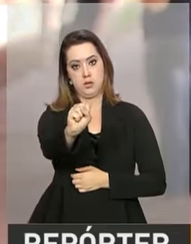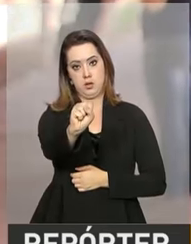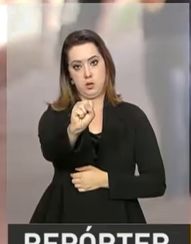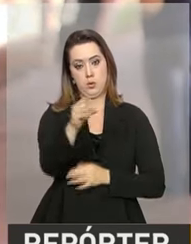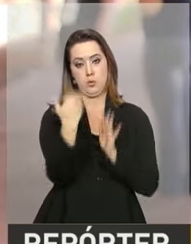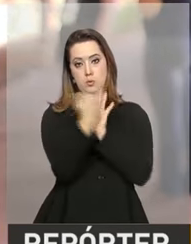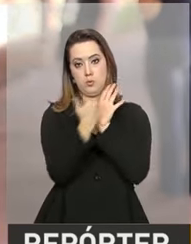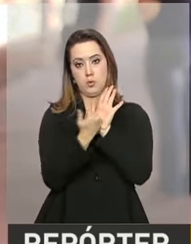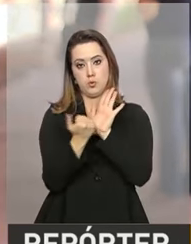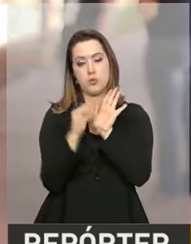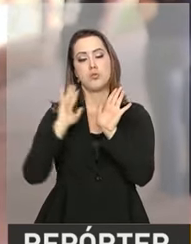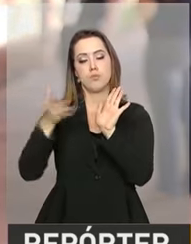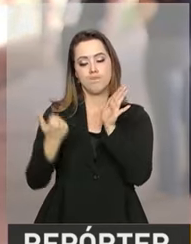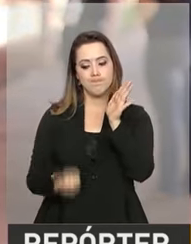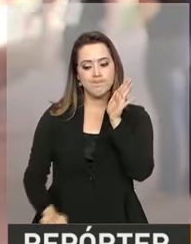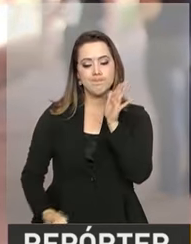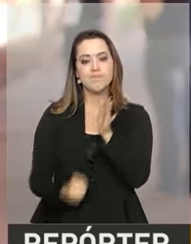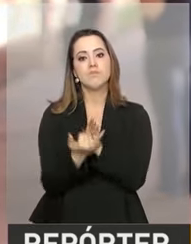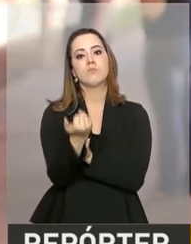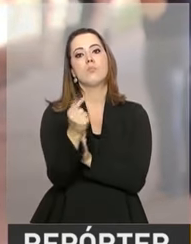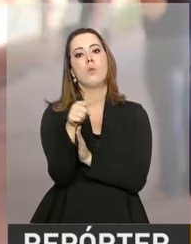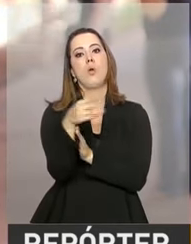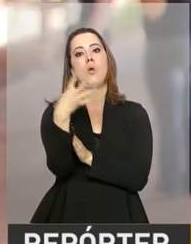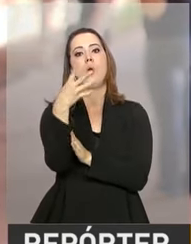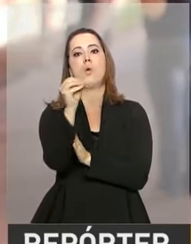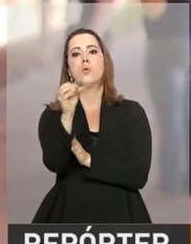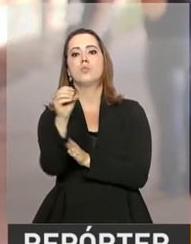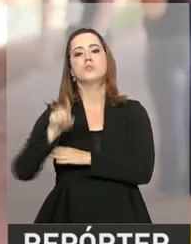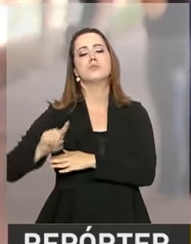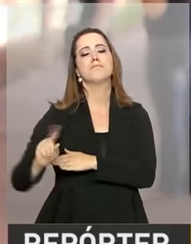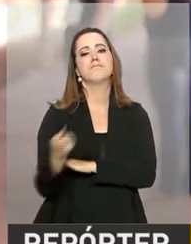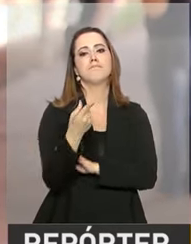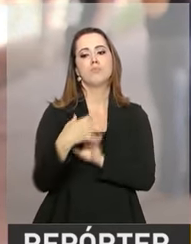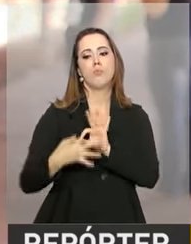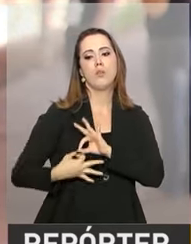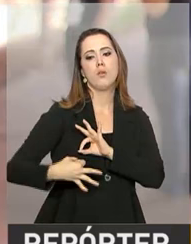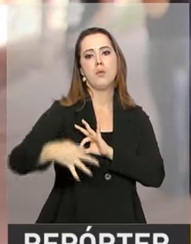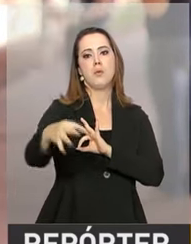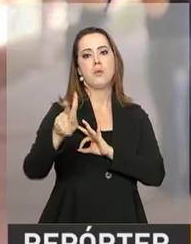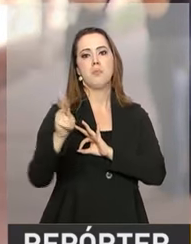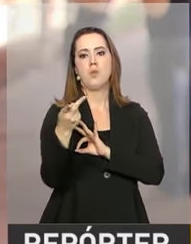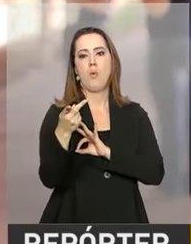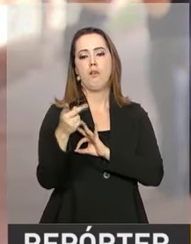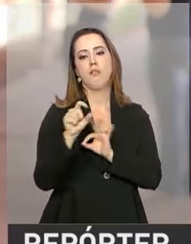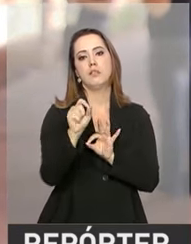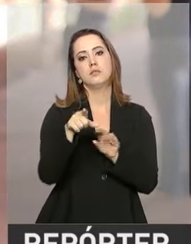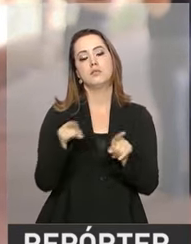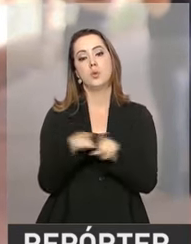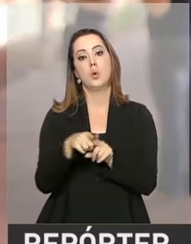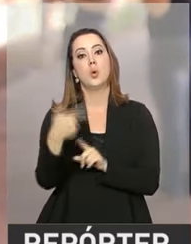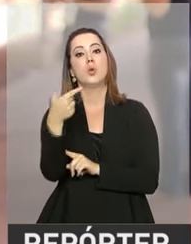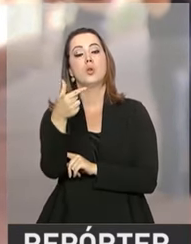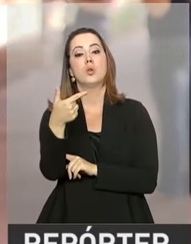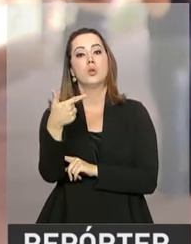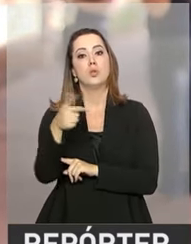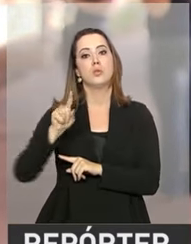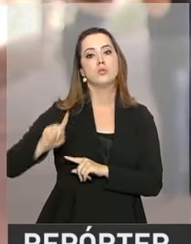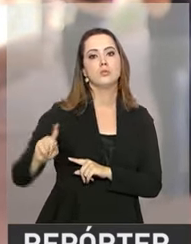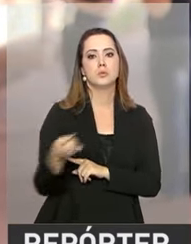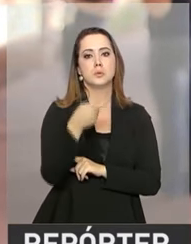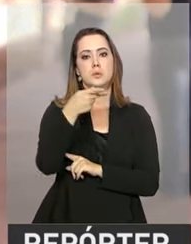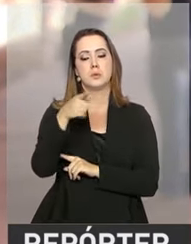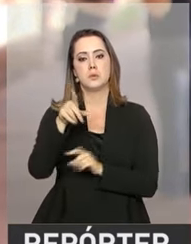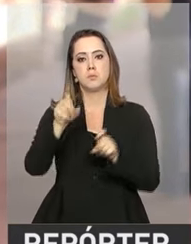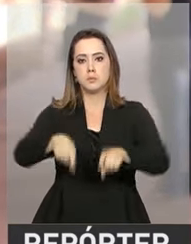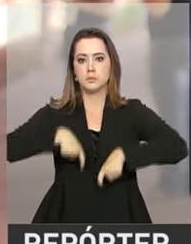sendo implantados, né, abrangendo uma área de 400 mil hectares. Nós temos hoje mais de 2 mil produtores recebendo por